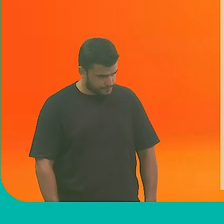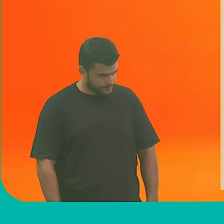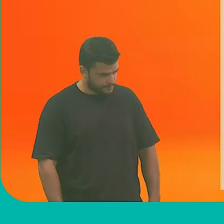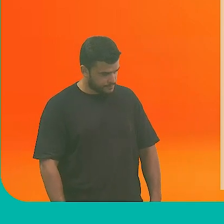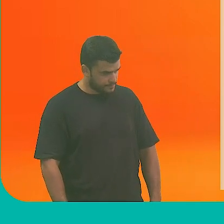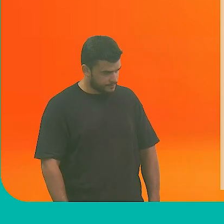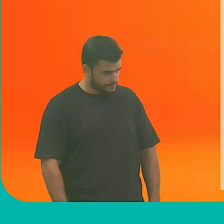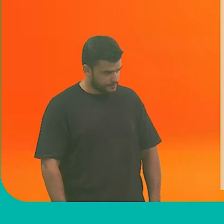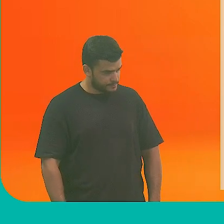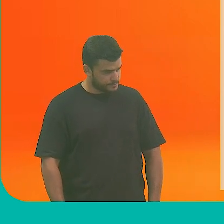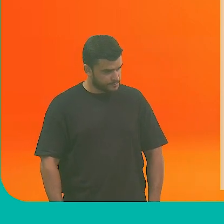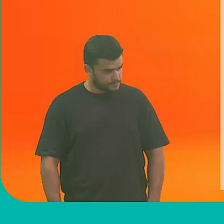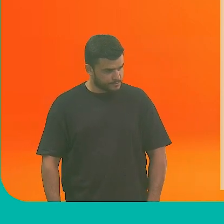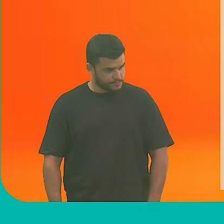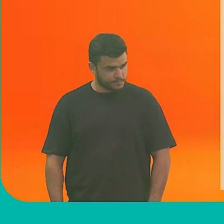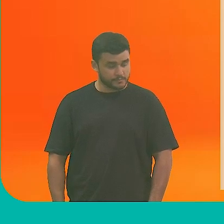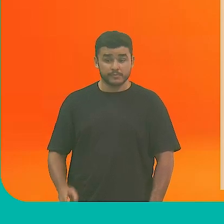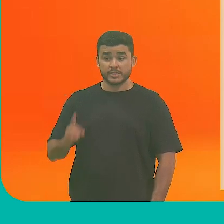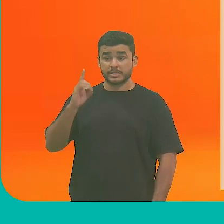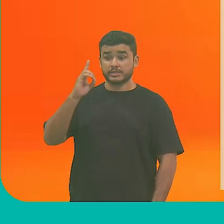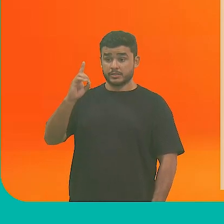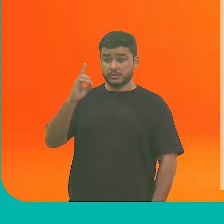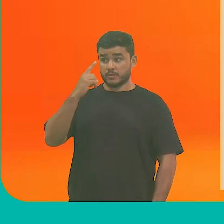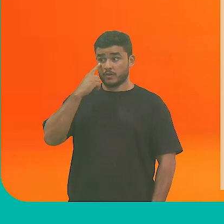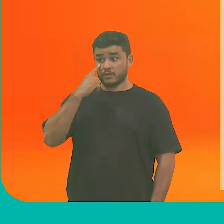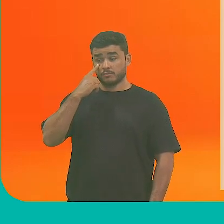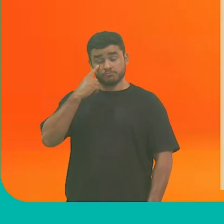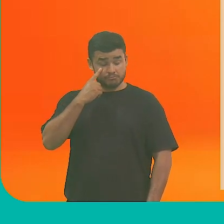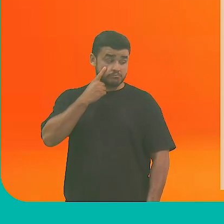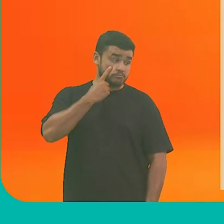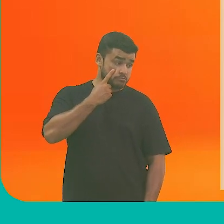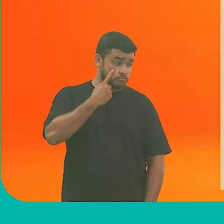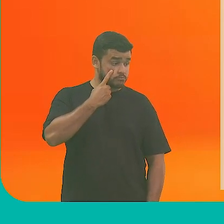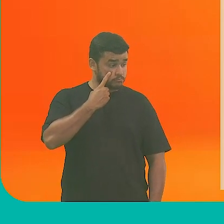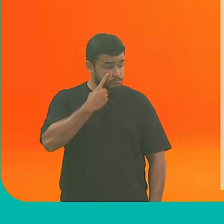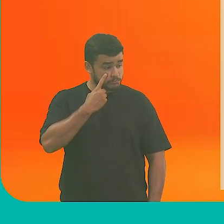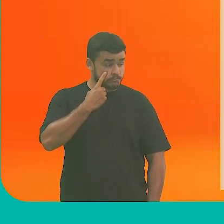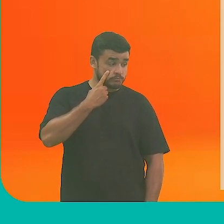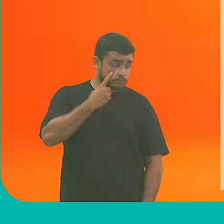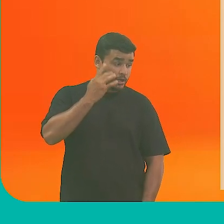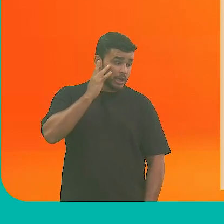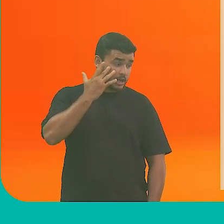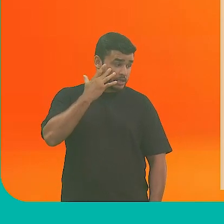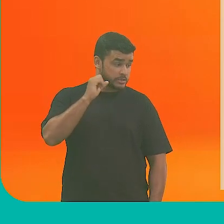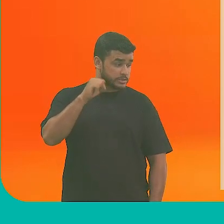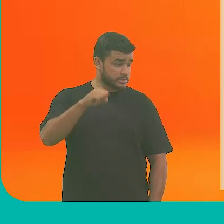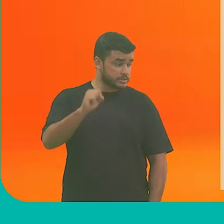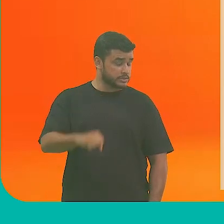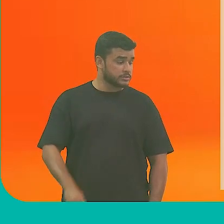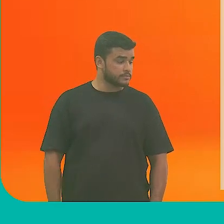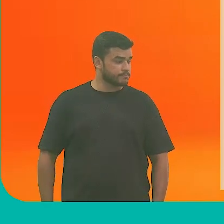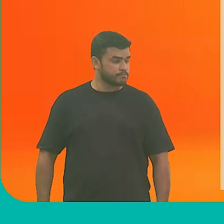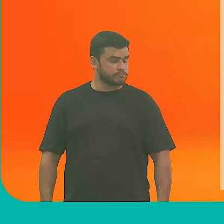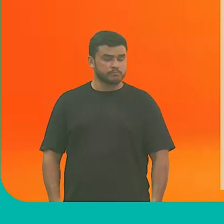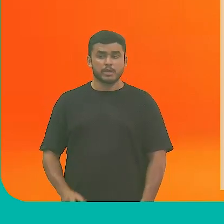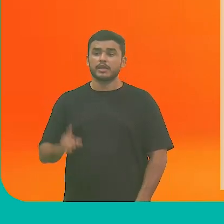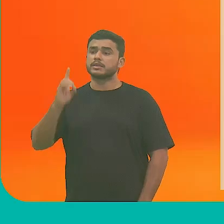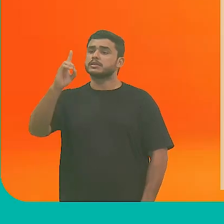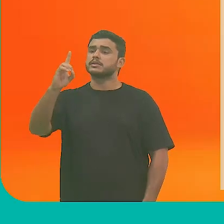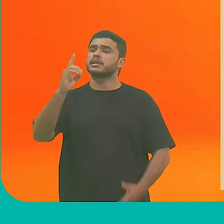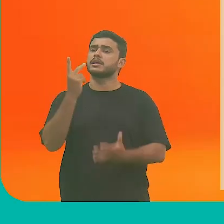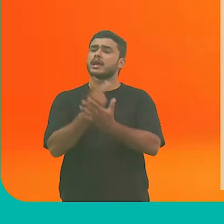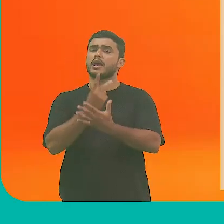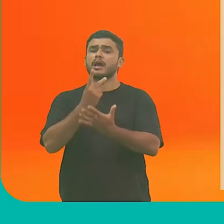falso. O item D, ele poderia ser, não poderia? Por que que o item D não pode